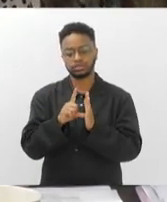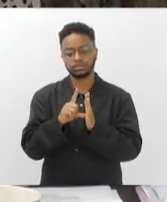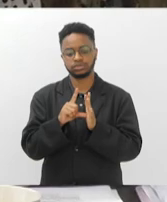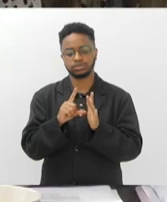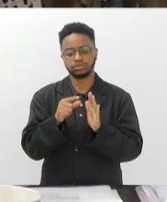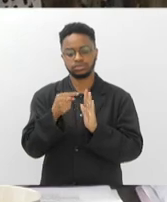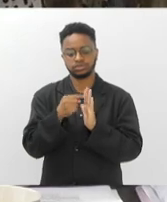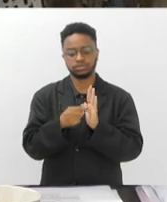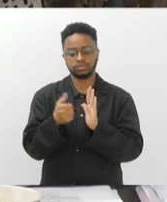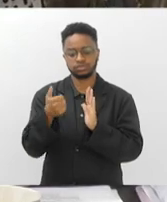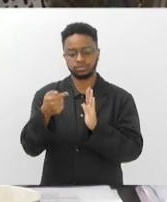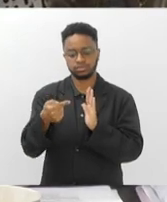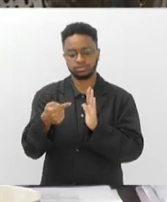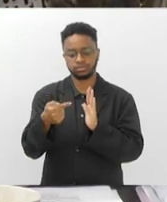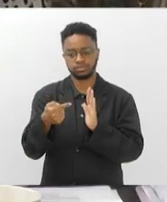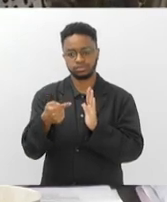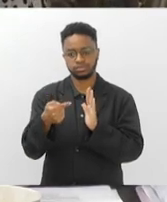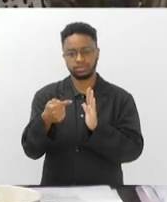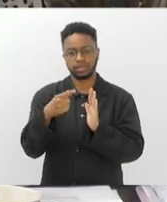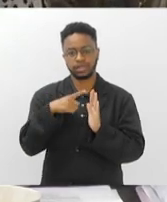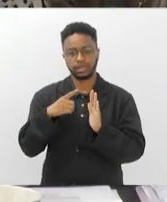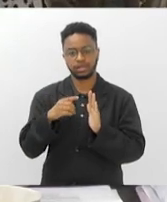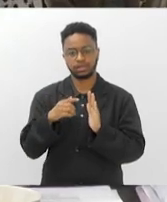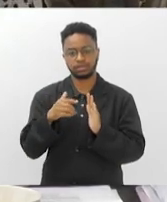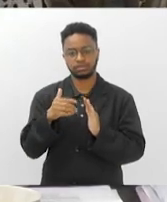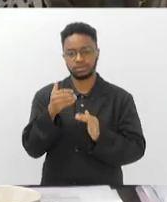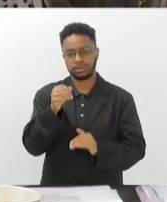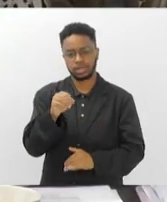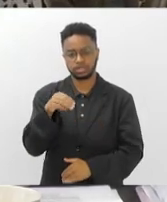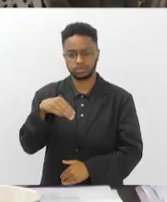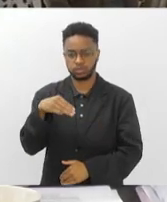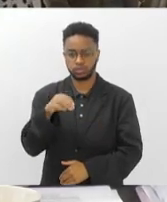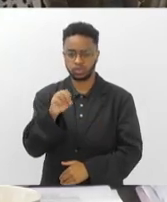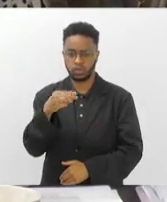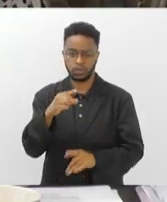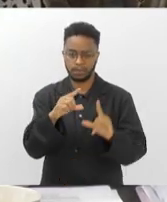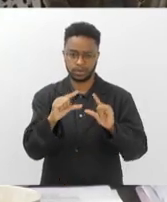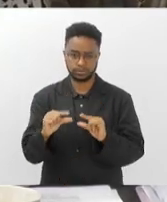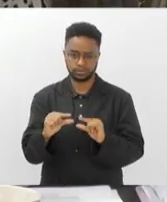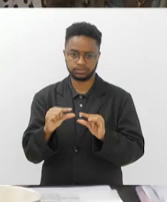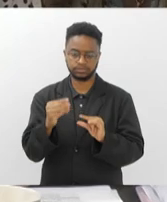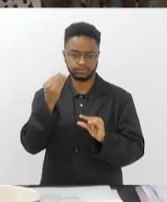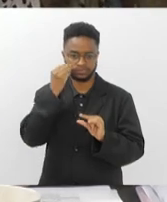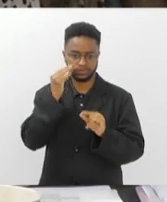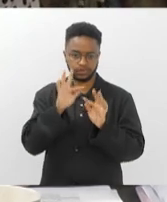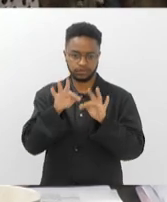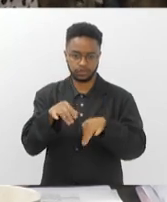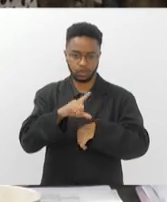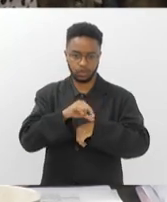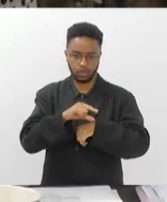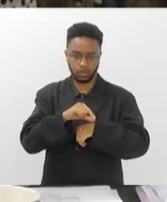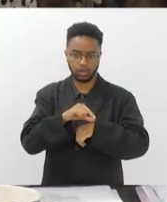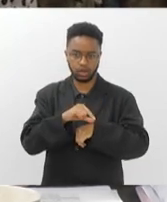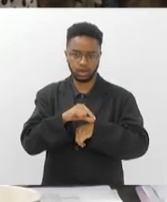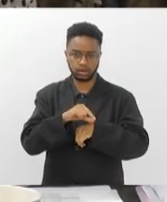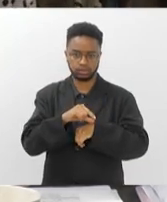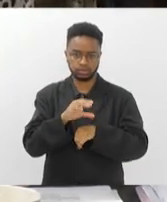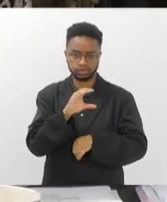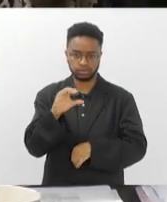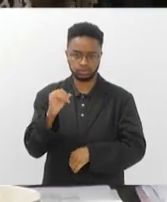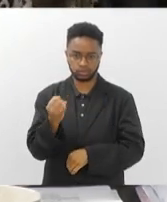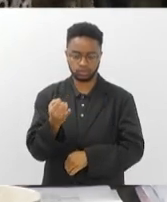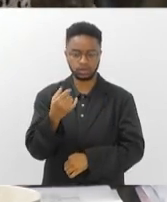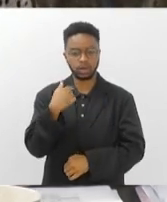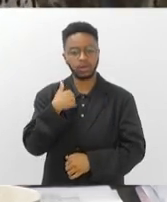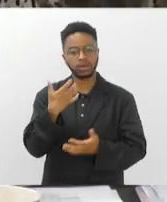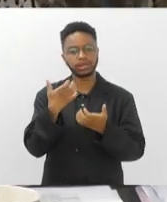item 17, se, como nós temos aí mais 10 minutos, ou talvez menos, para terminar o nosso horário da CCJ, se